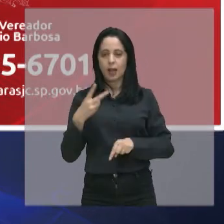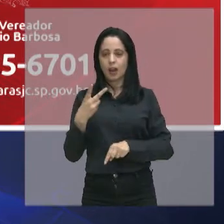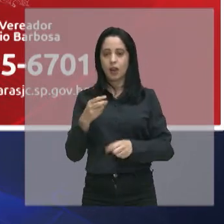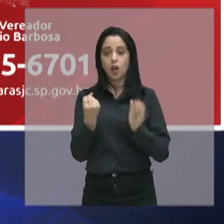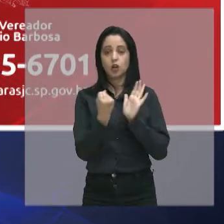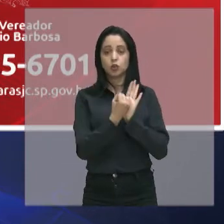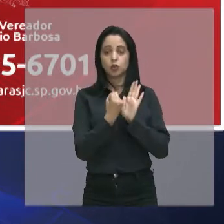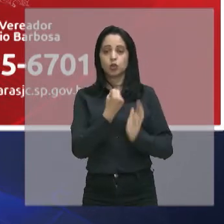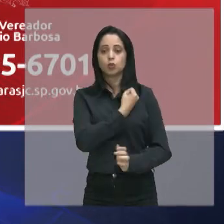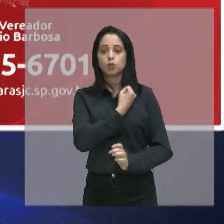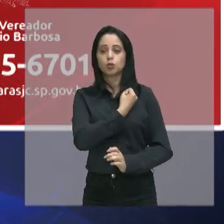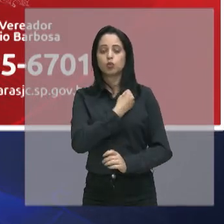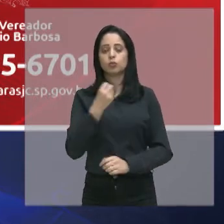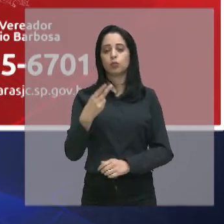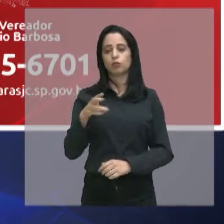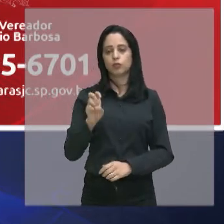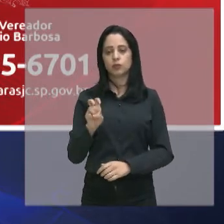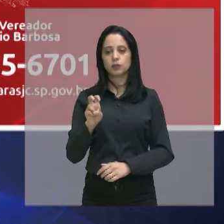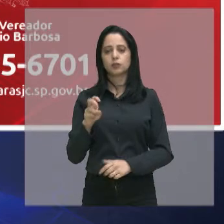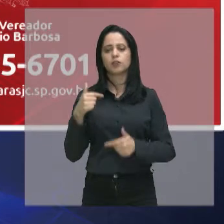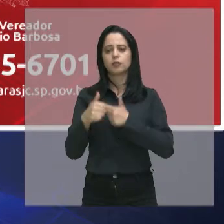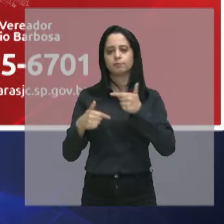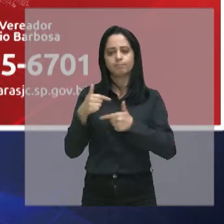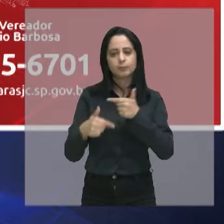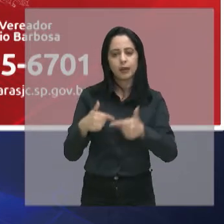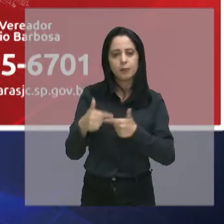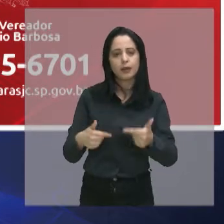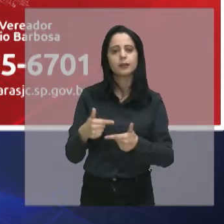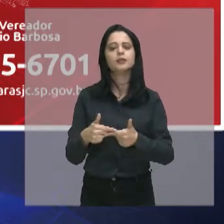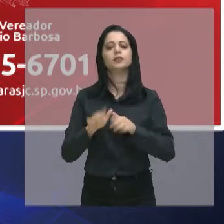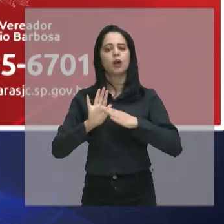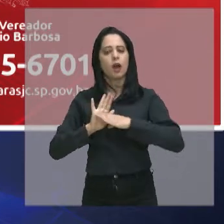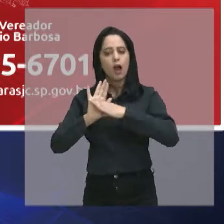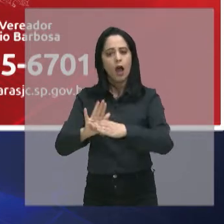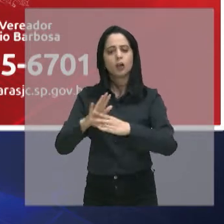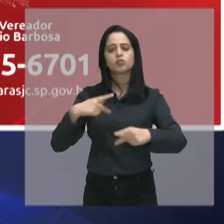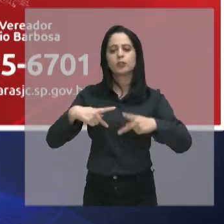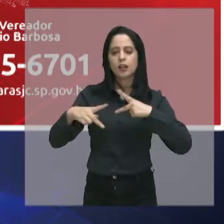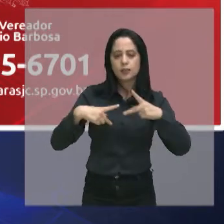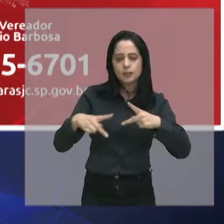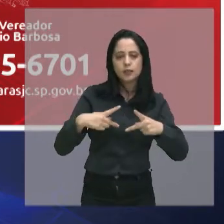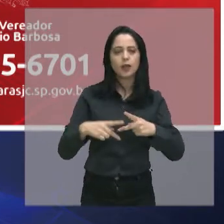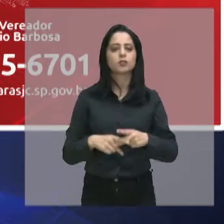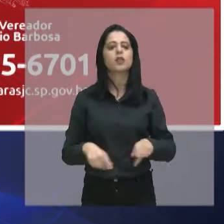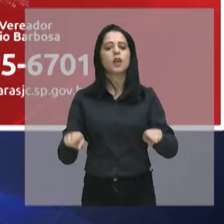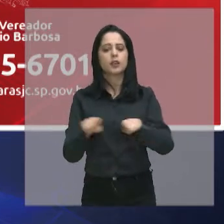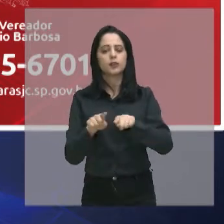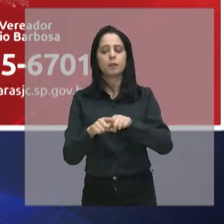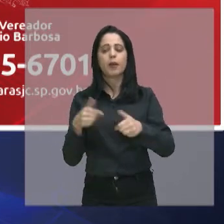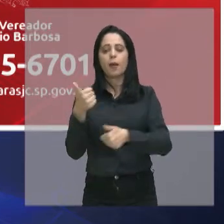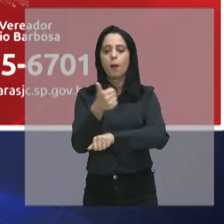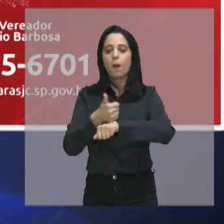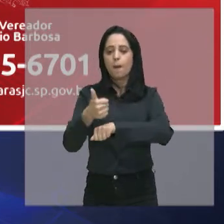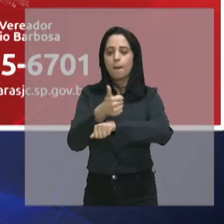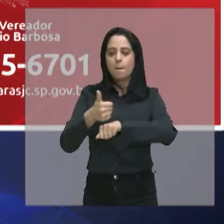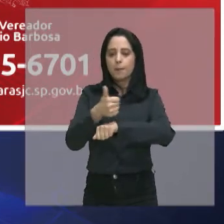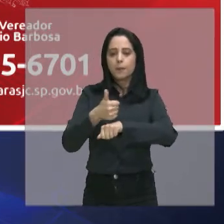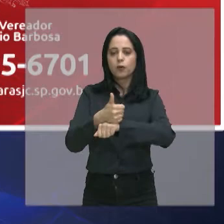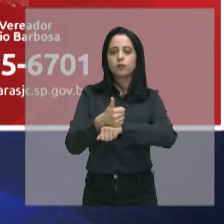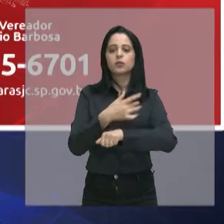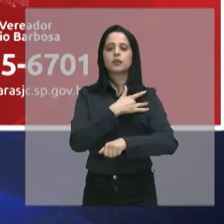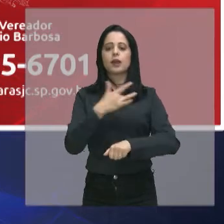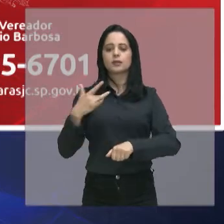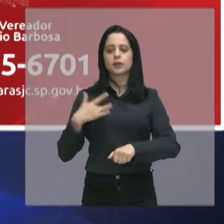mais meio ano defender a população, defender São José dos Campos e os profissionais da saúde da nossa cidade. Muito